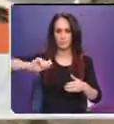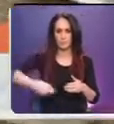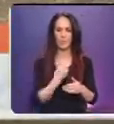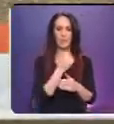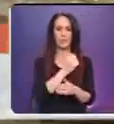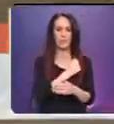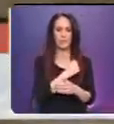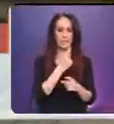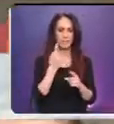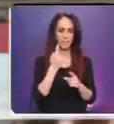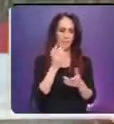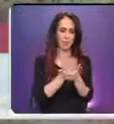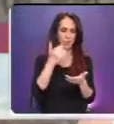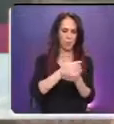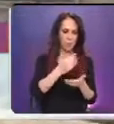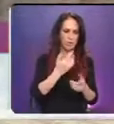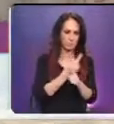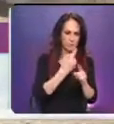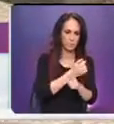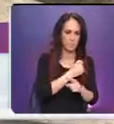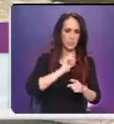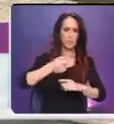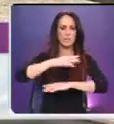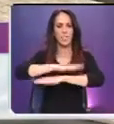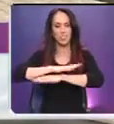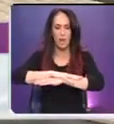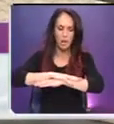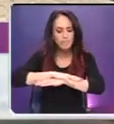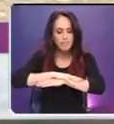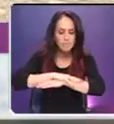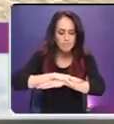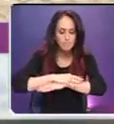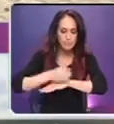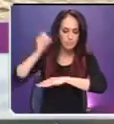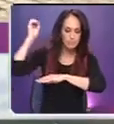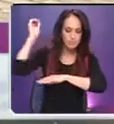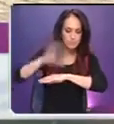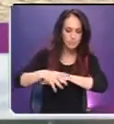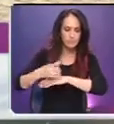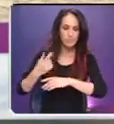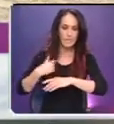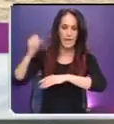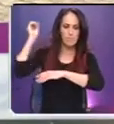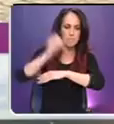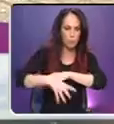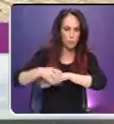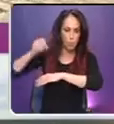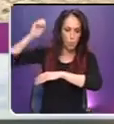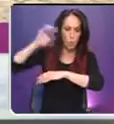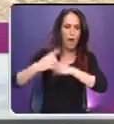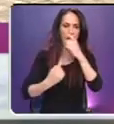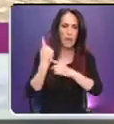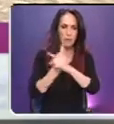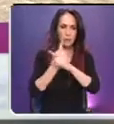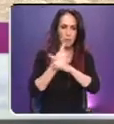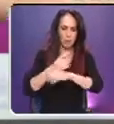a algumas divisões da casa, depois colocou-se à janela, atirou alguns bens de dentro da casa aqui para baixo, entre os